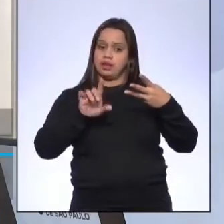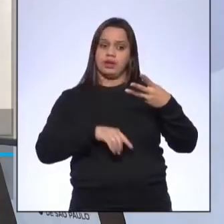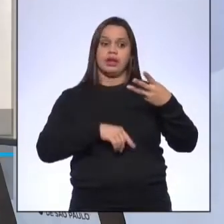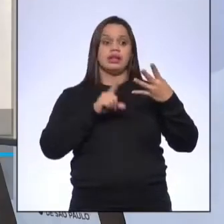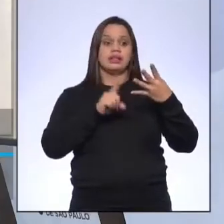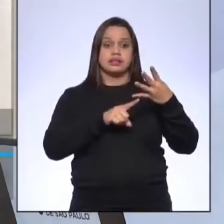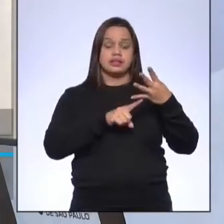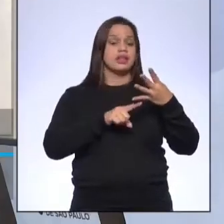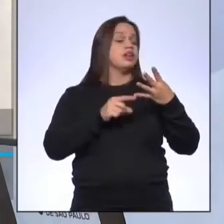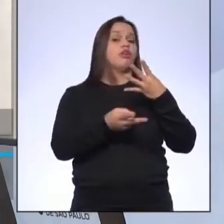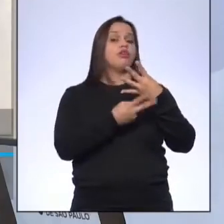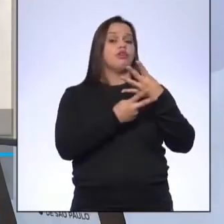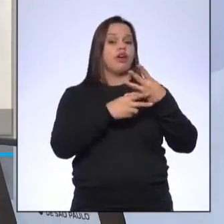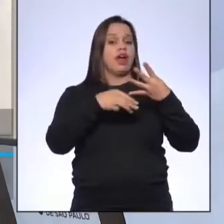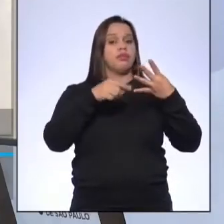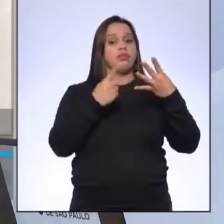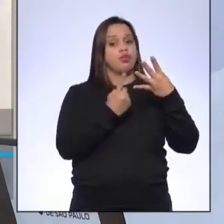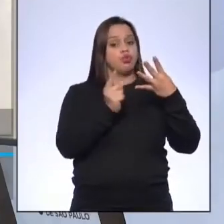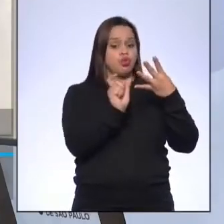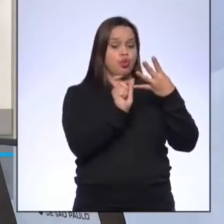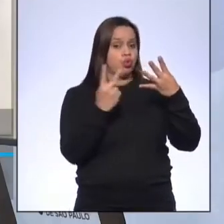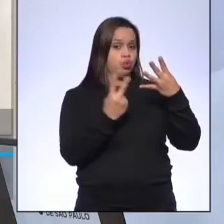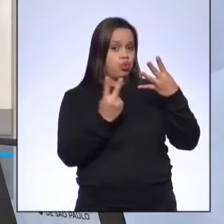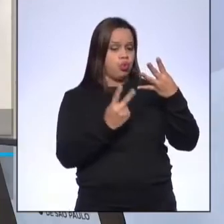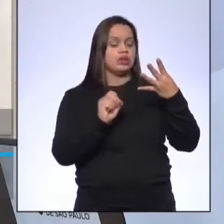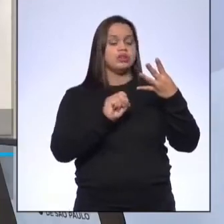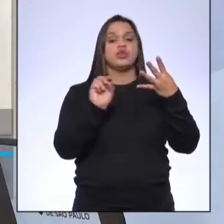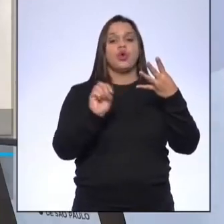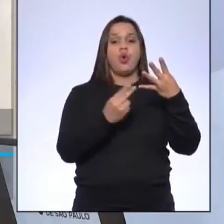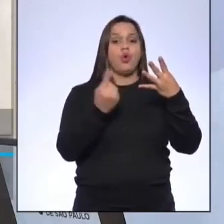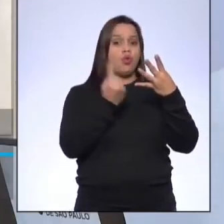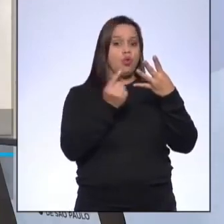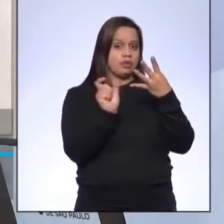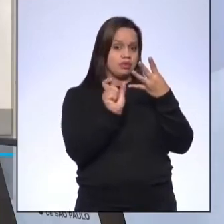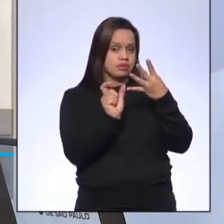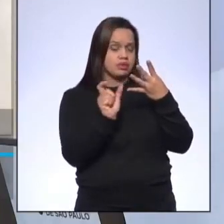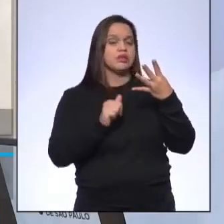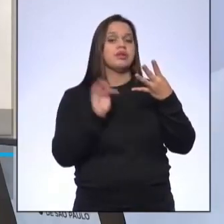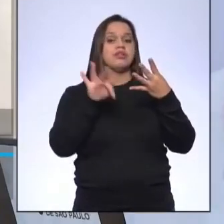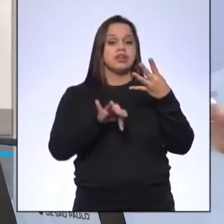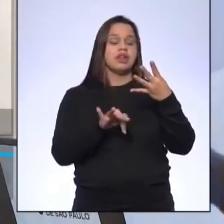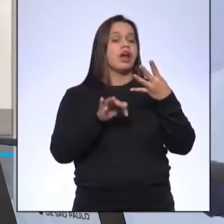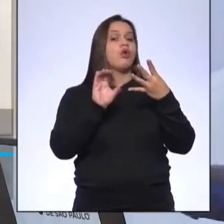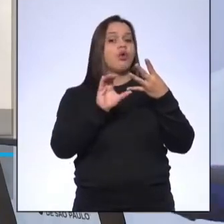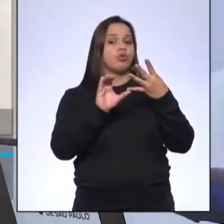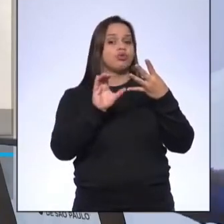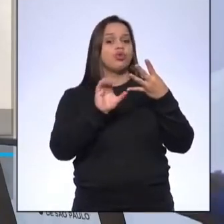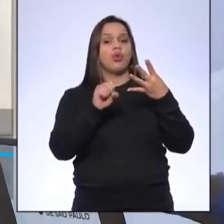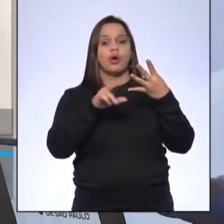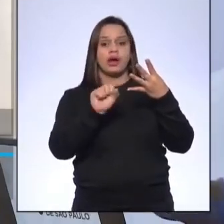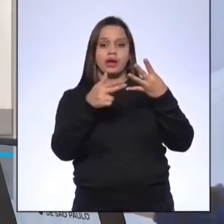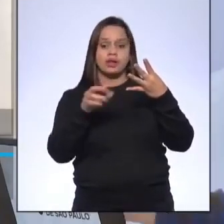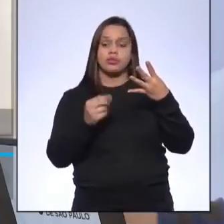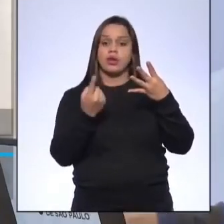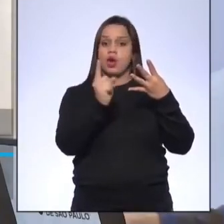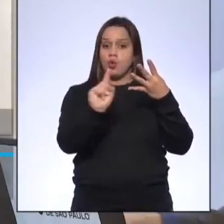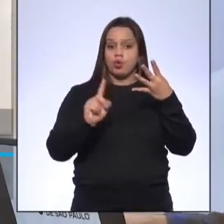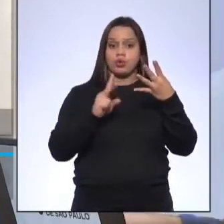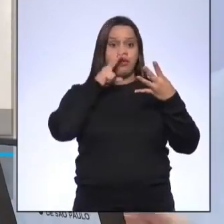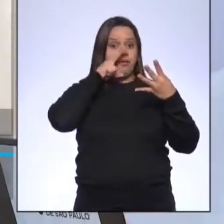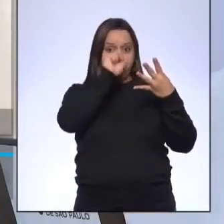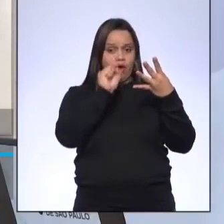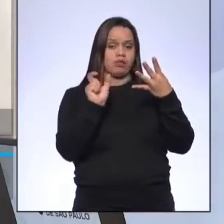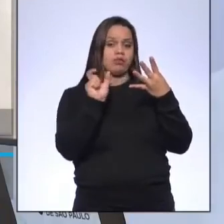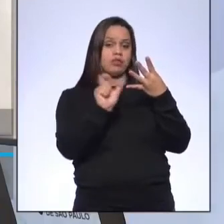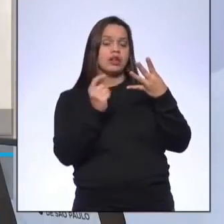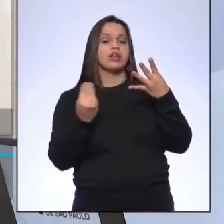for monossílabo, dissílabo, terminar em consoante, vogal, consoante, tiver a última sílaba tônica, eu dobro a última letra e